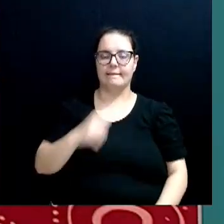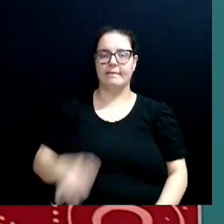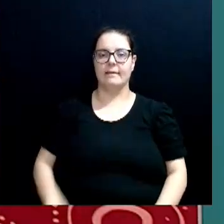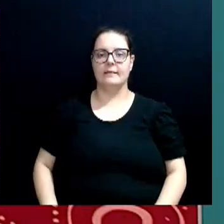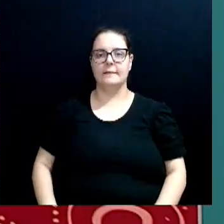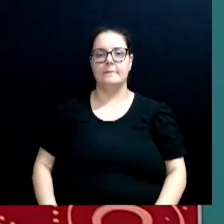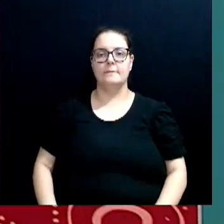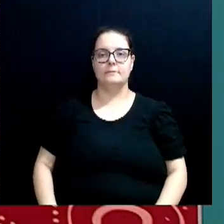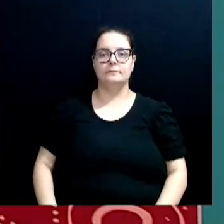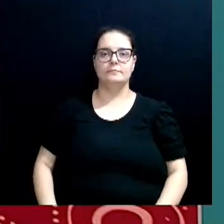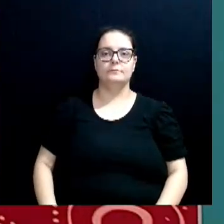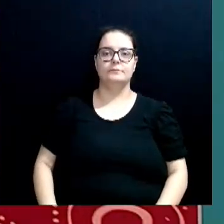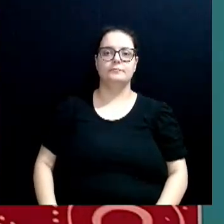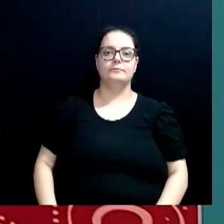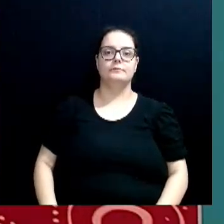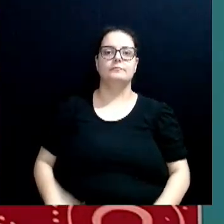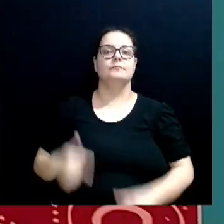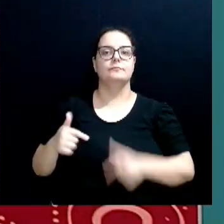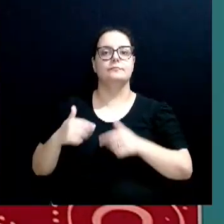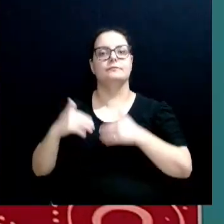de Campinas, né,